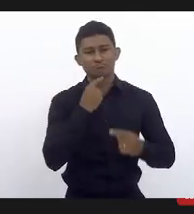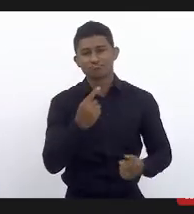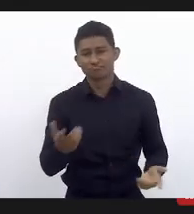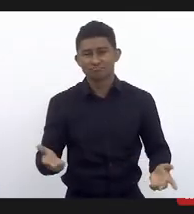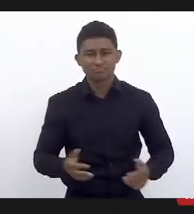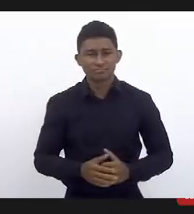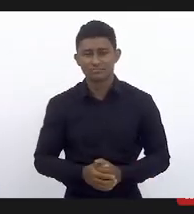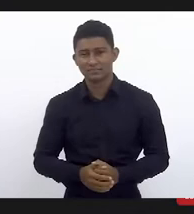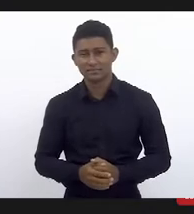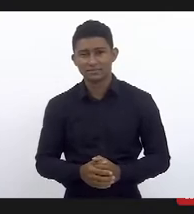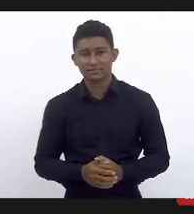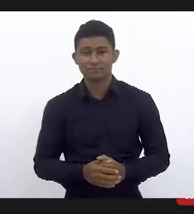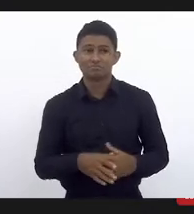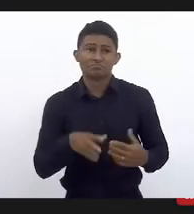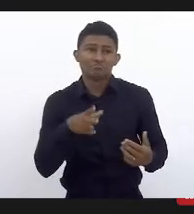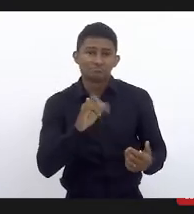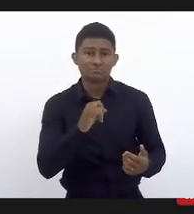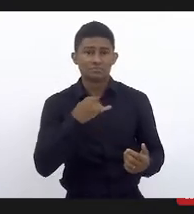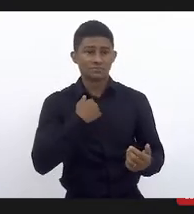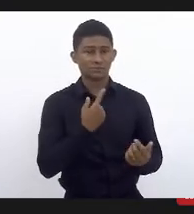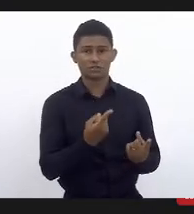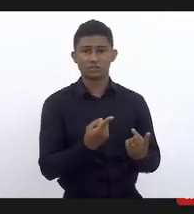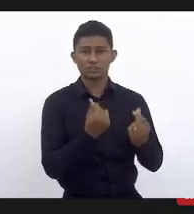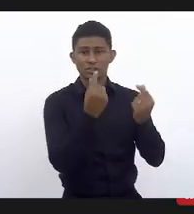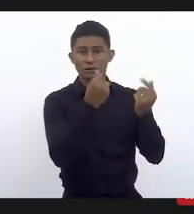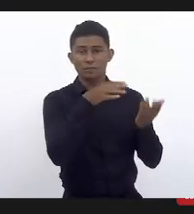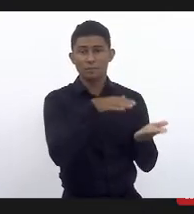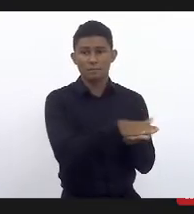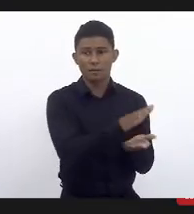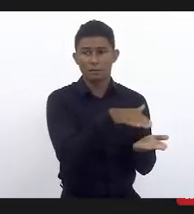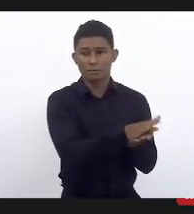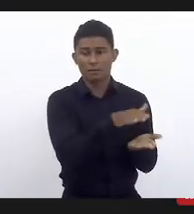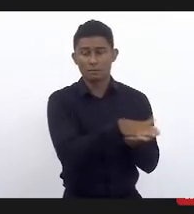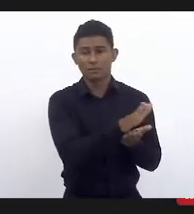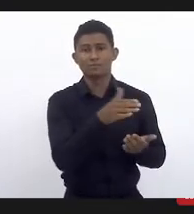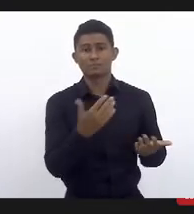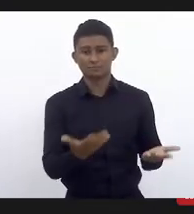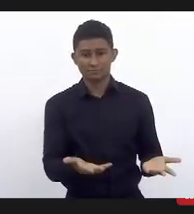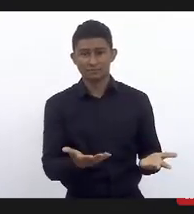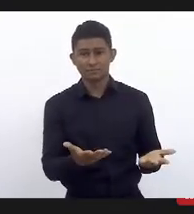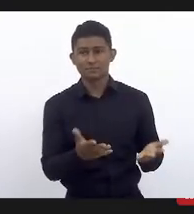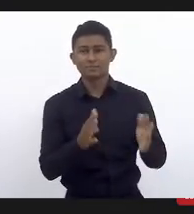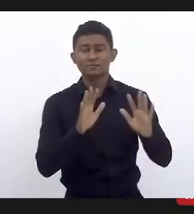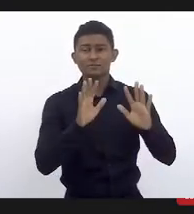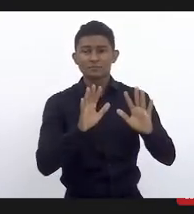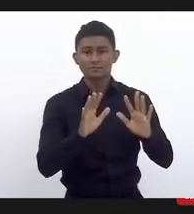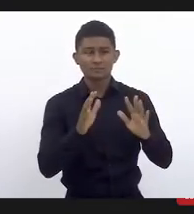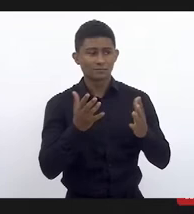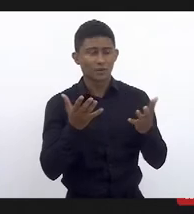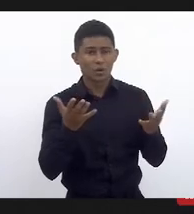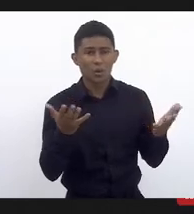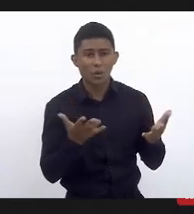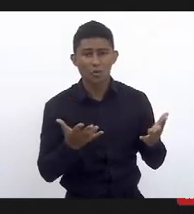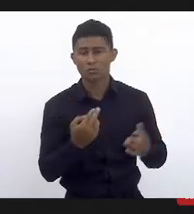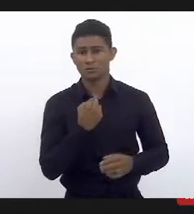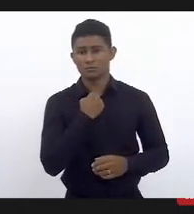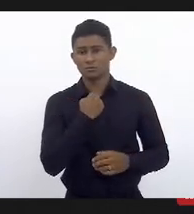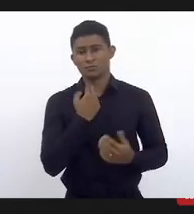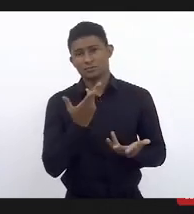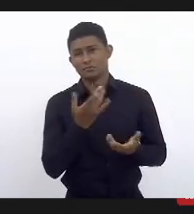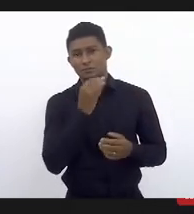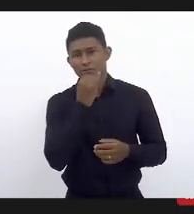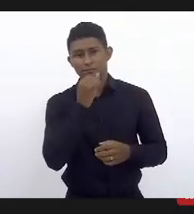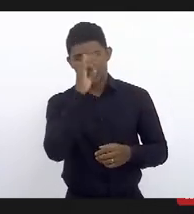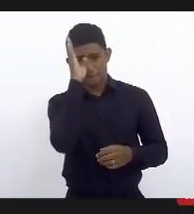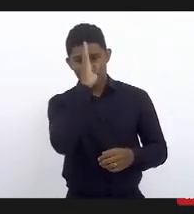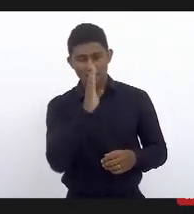A não ser que eu emita dinheiro, mas como emitir dinheiro hoje virou pecado original, não é isso? Todos os países estão emitindo dinheiro, só o Brasil